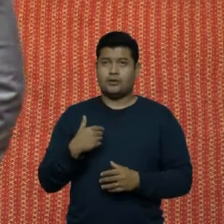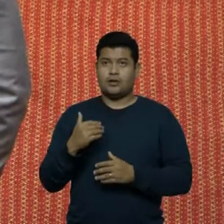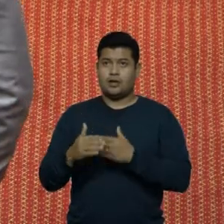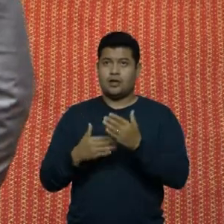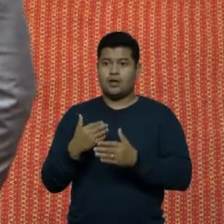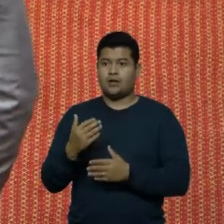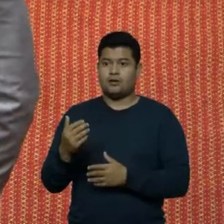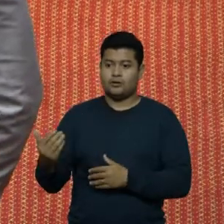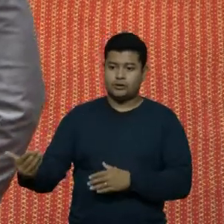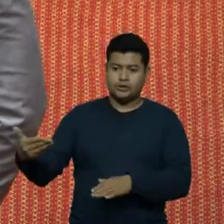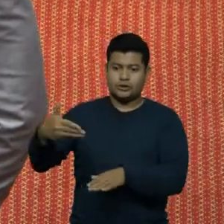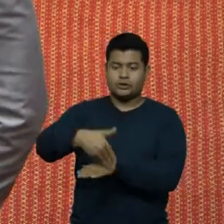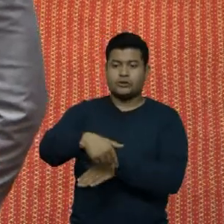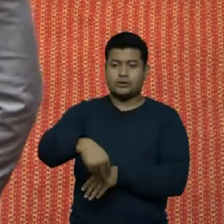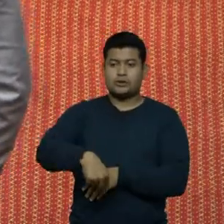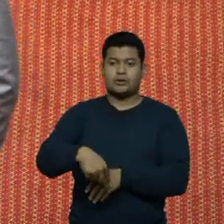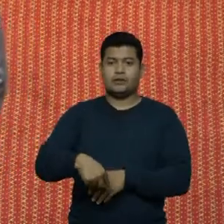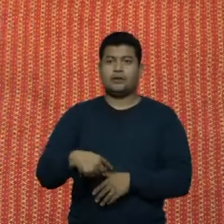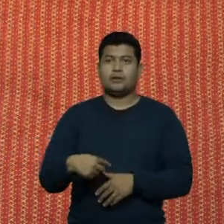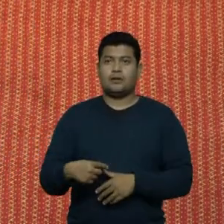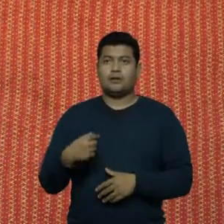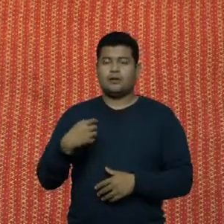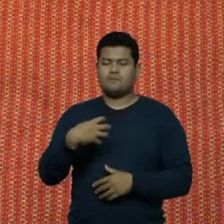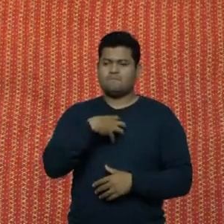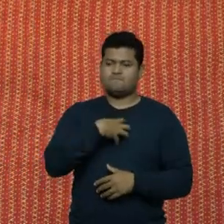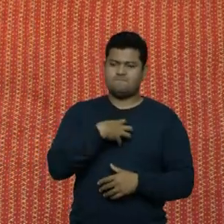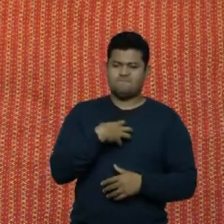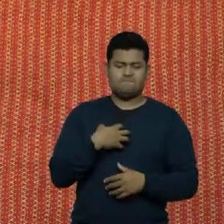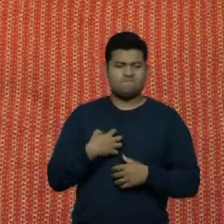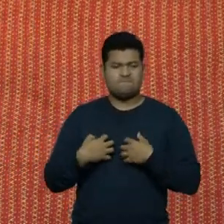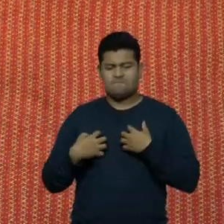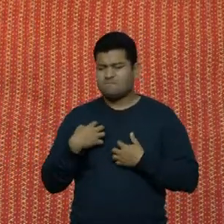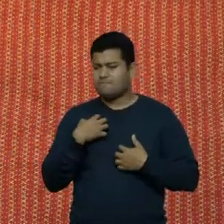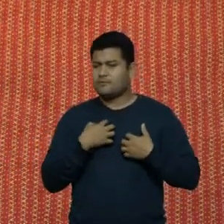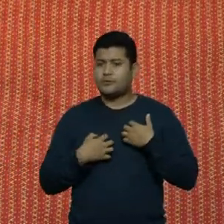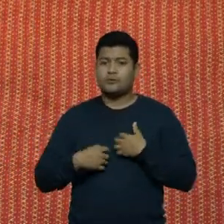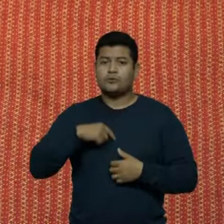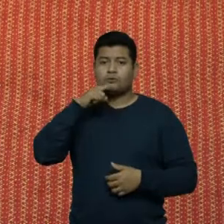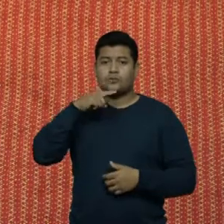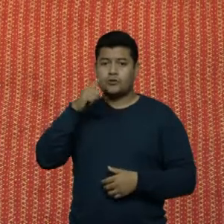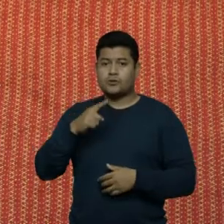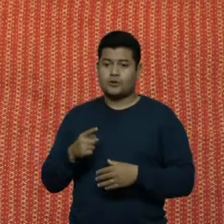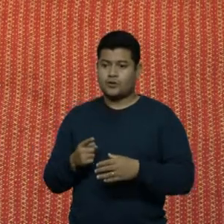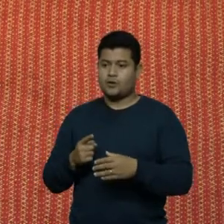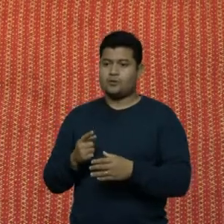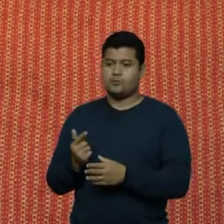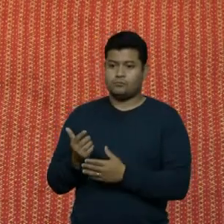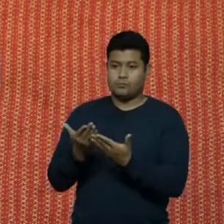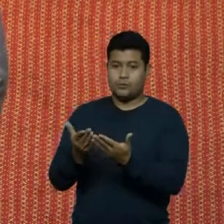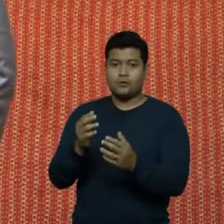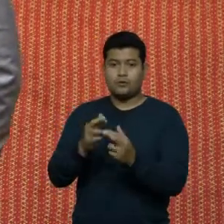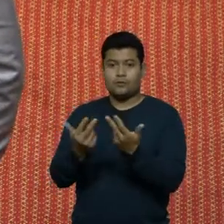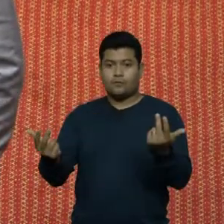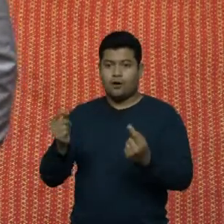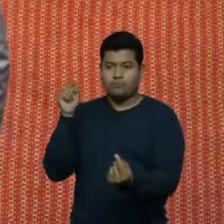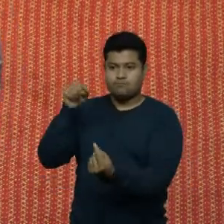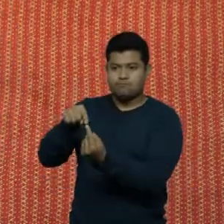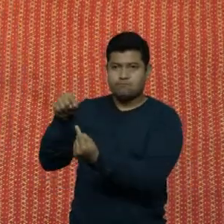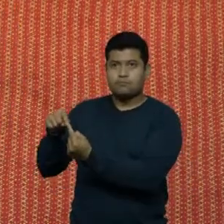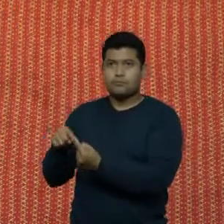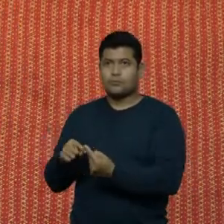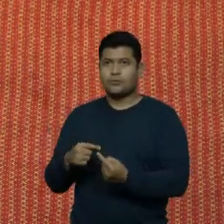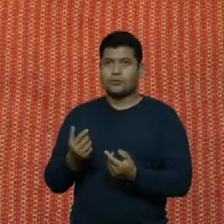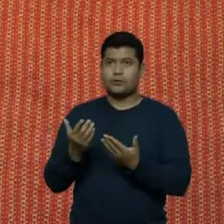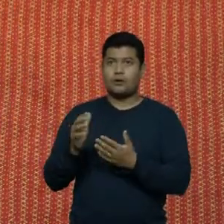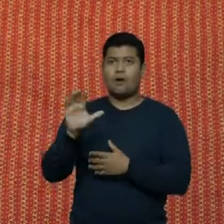bournout aqui você se sente frustrado por não conseguir atingir seus objetivos é quando começam a fazer sinal com a mão